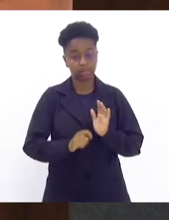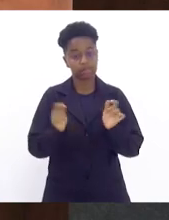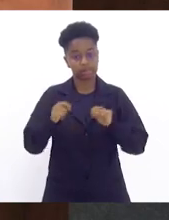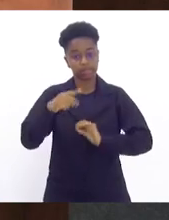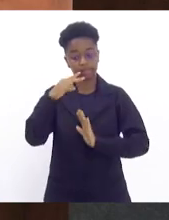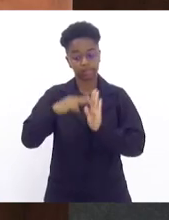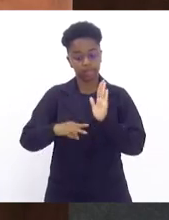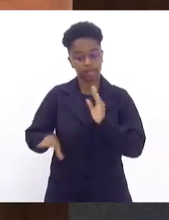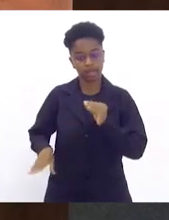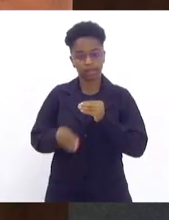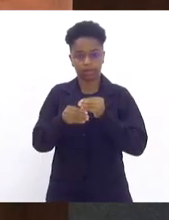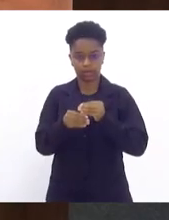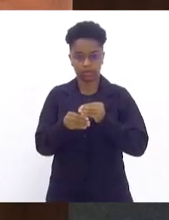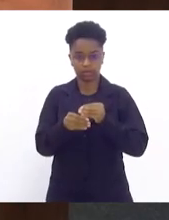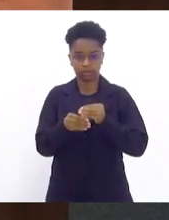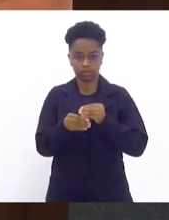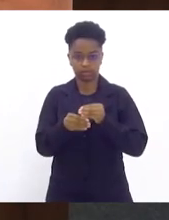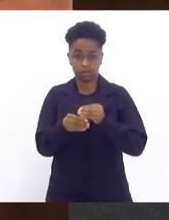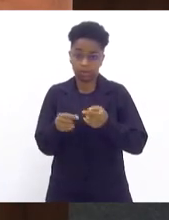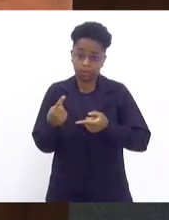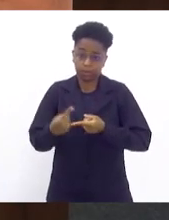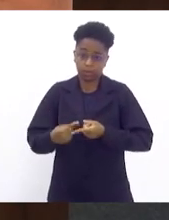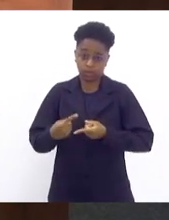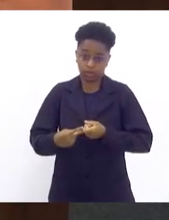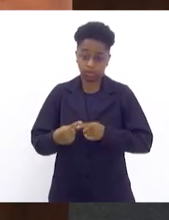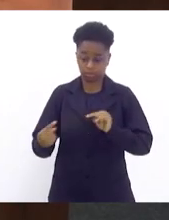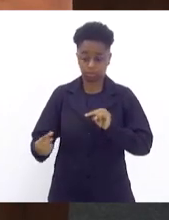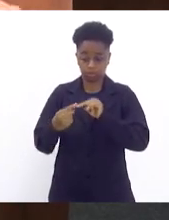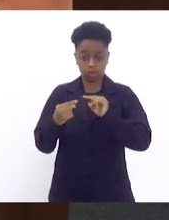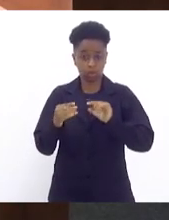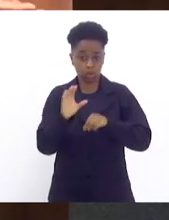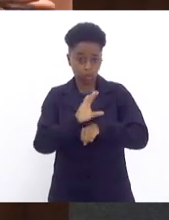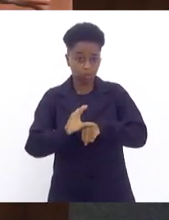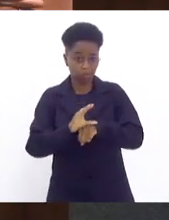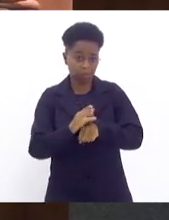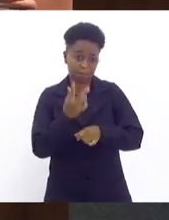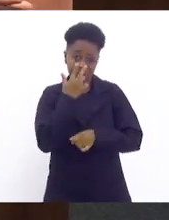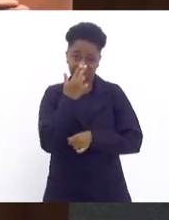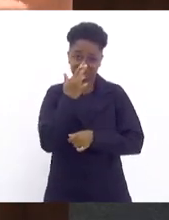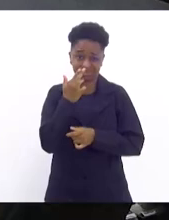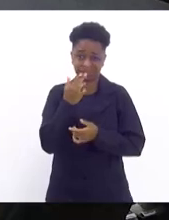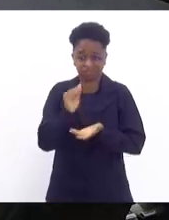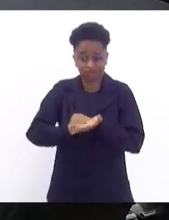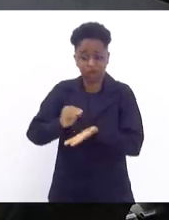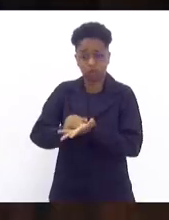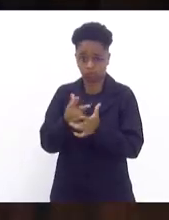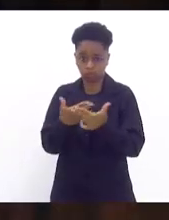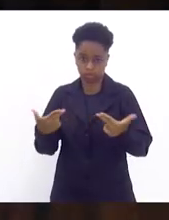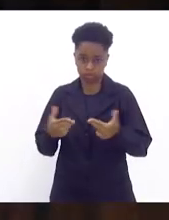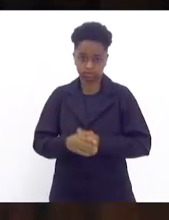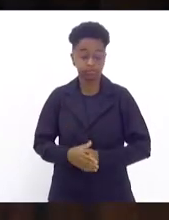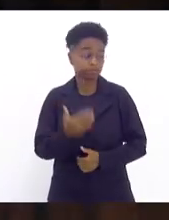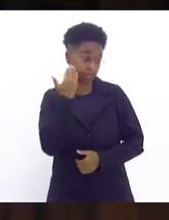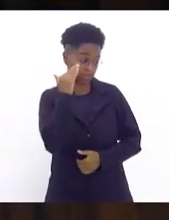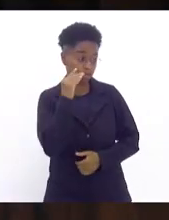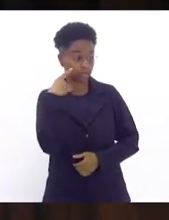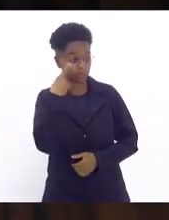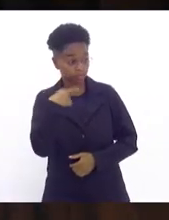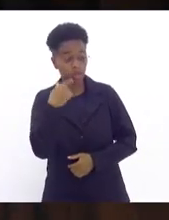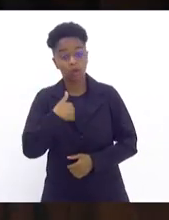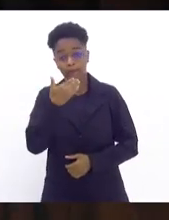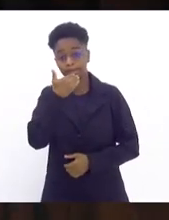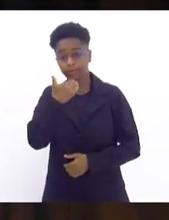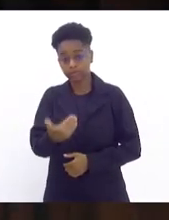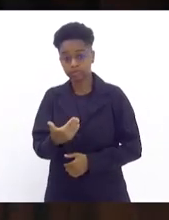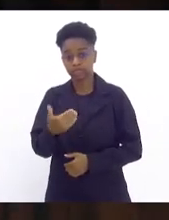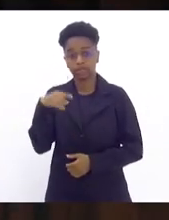as emendas, porque constitucionalidade com emenda é vago. Entendido, deputado Luiz Paulo. Gostaria de solicitar ao